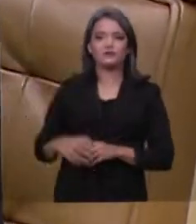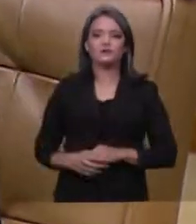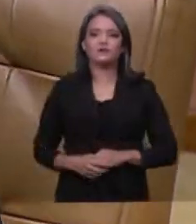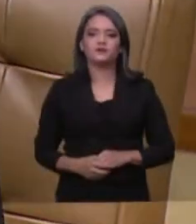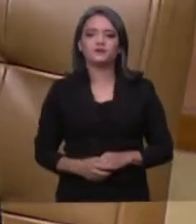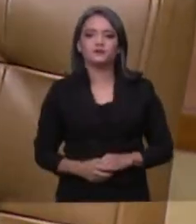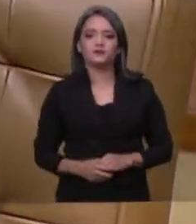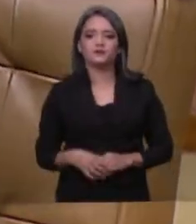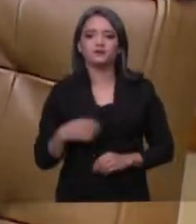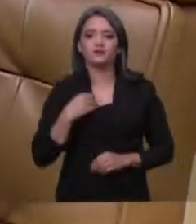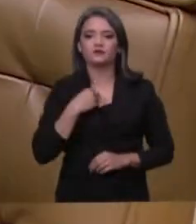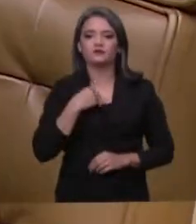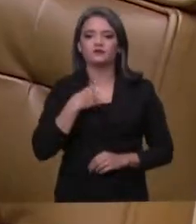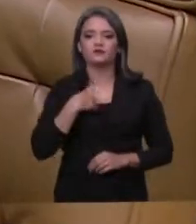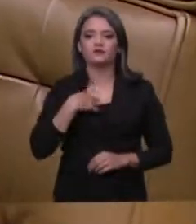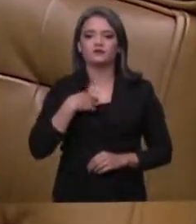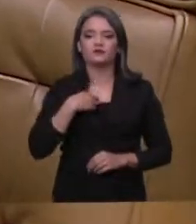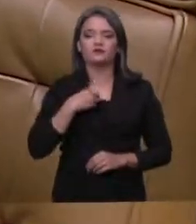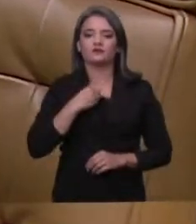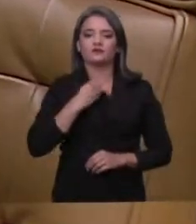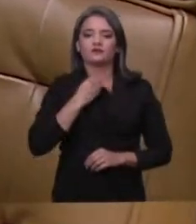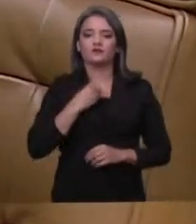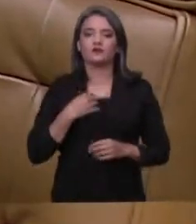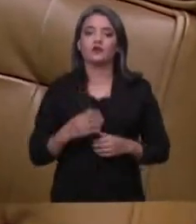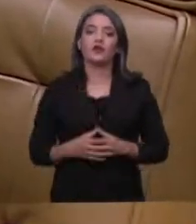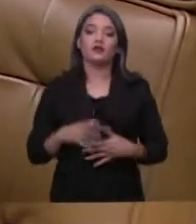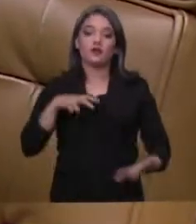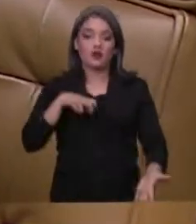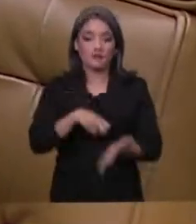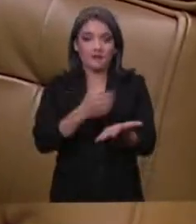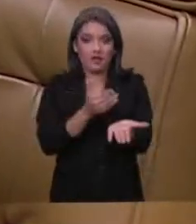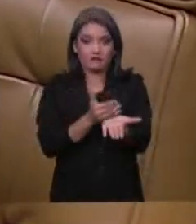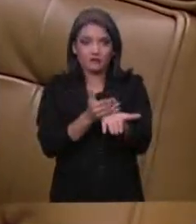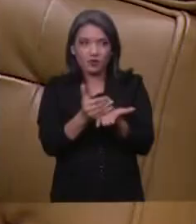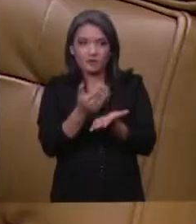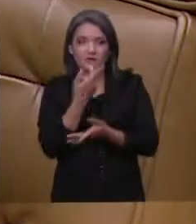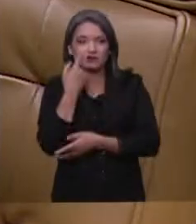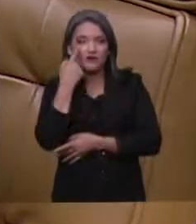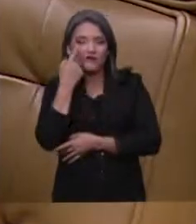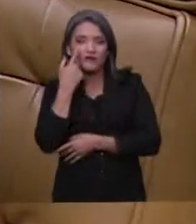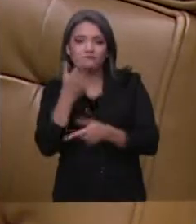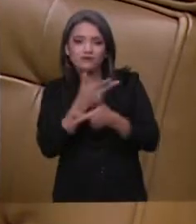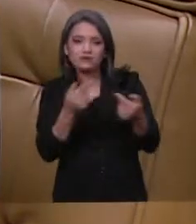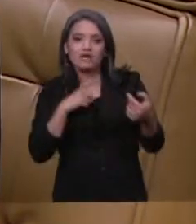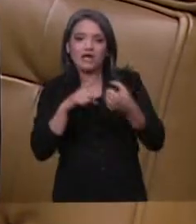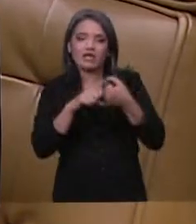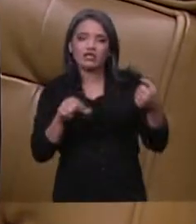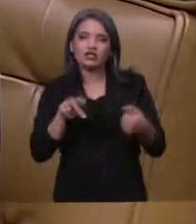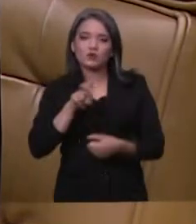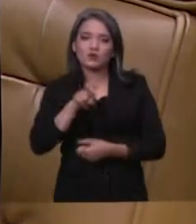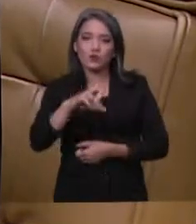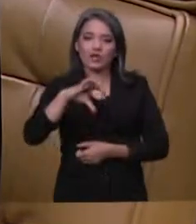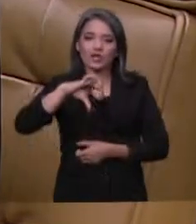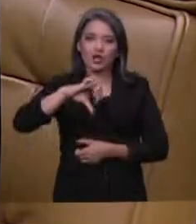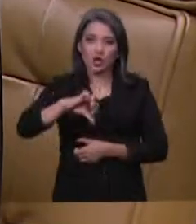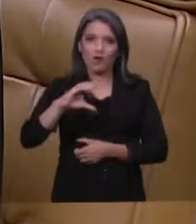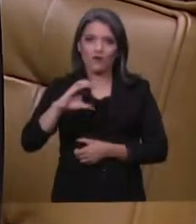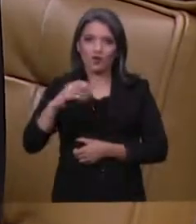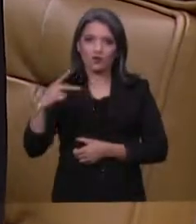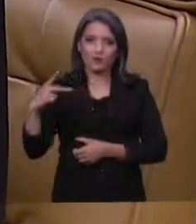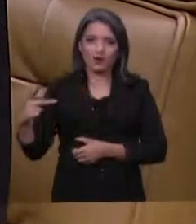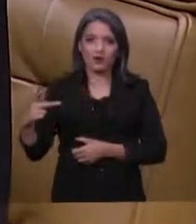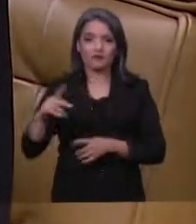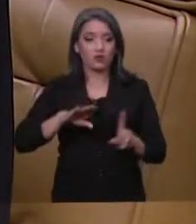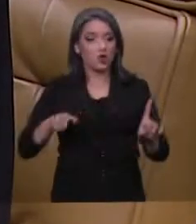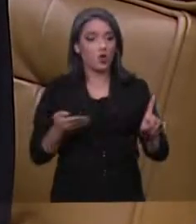Moraes. Então, na primeira fase da fixação da pena, analiso as circunstâncias elencadas no artigo 59 do Código Penal. O